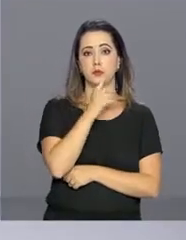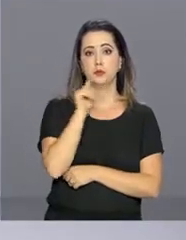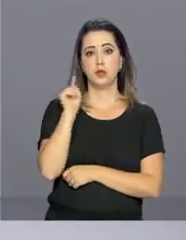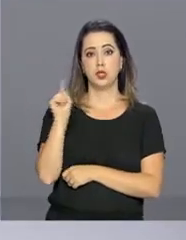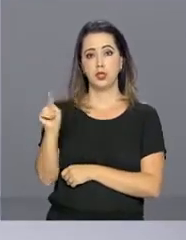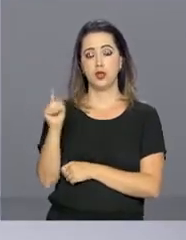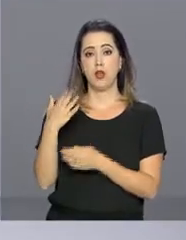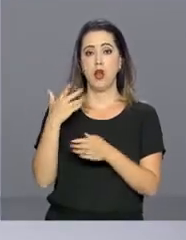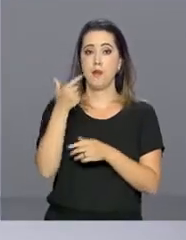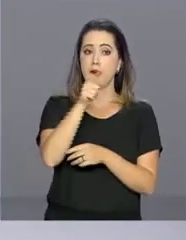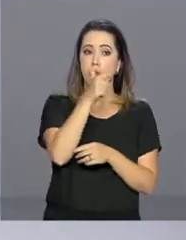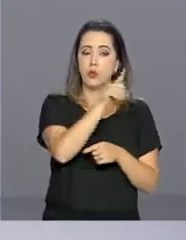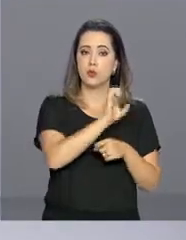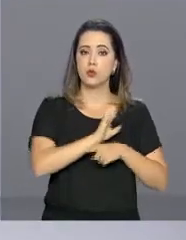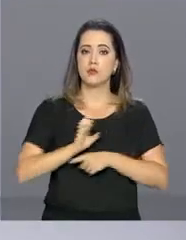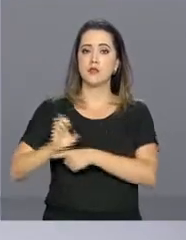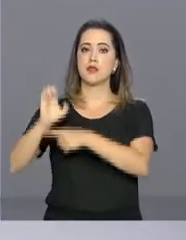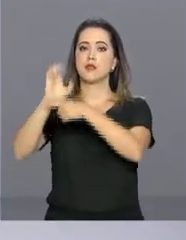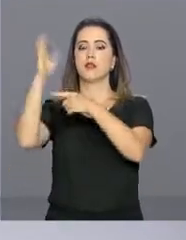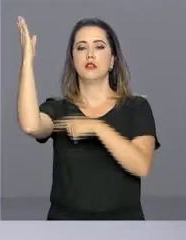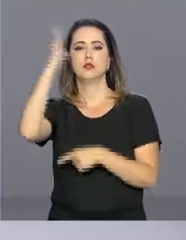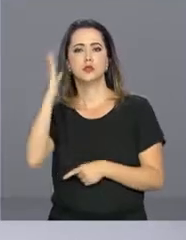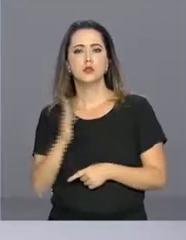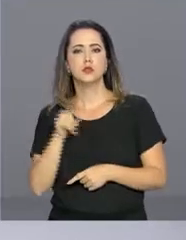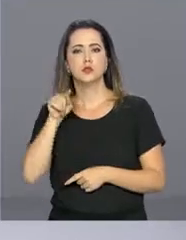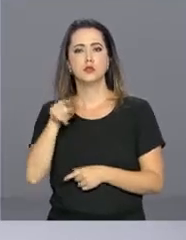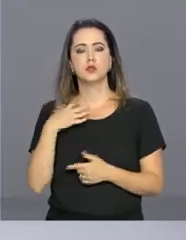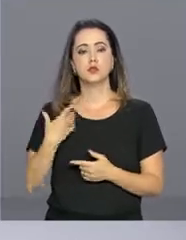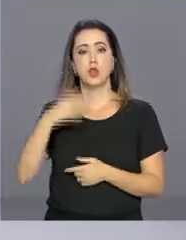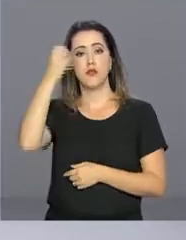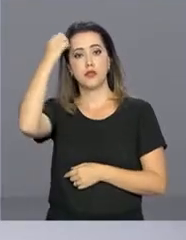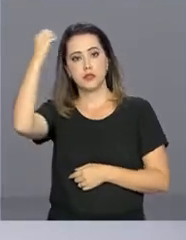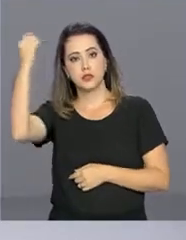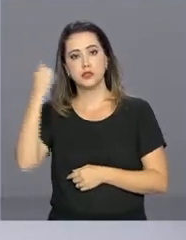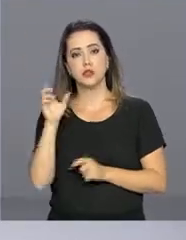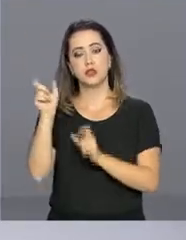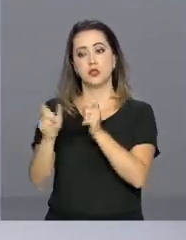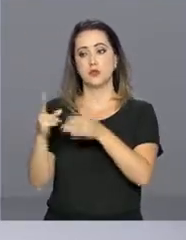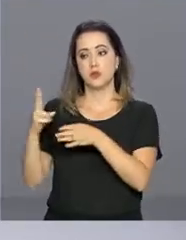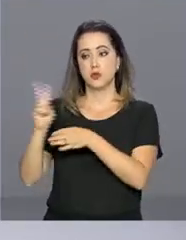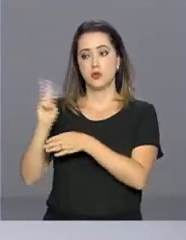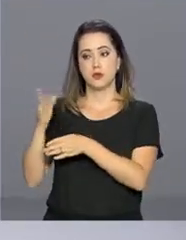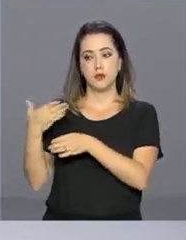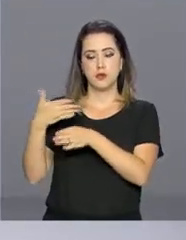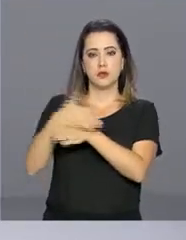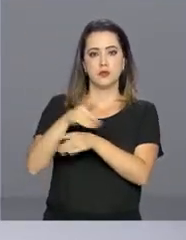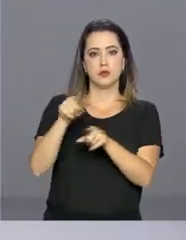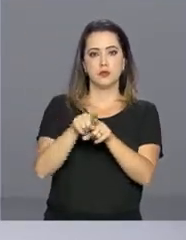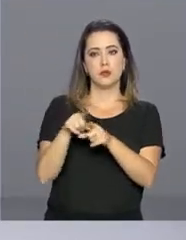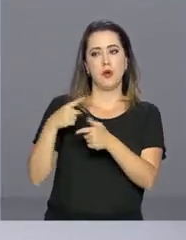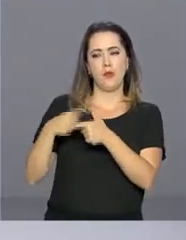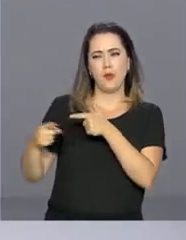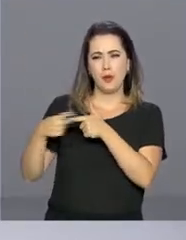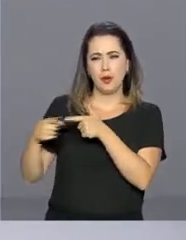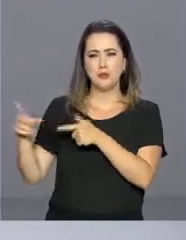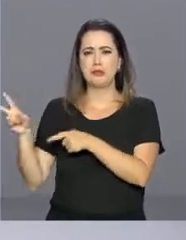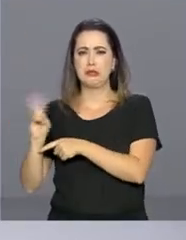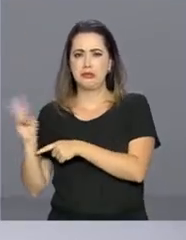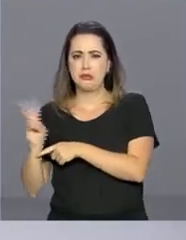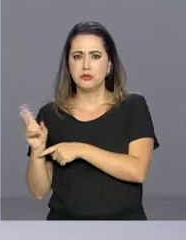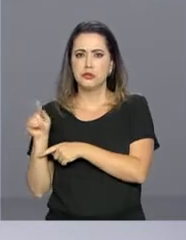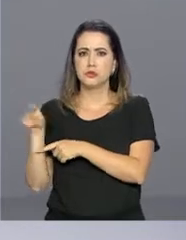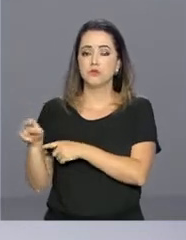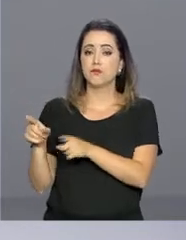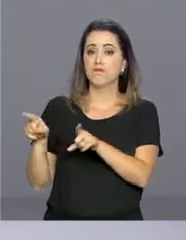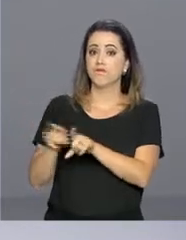de lá para outros estados do brasil o processo de interiorização dos imigrantes que fogem da crise política e econômica no país